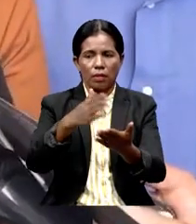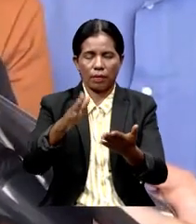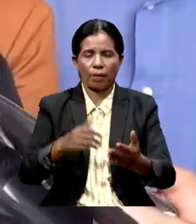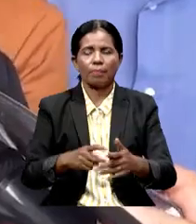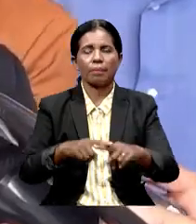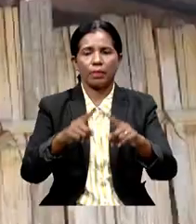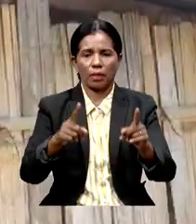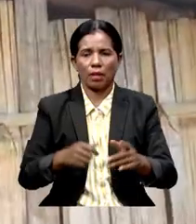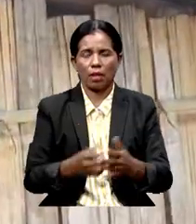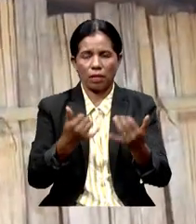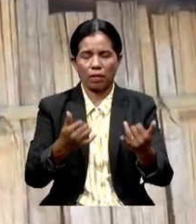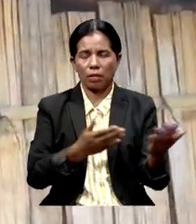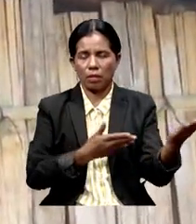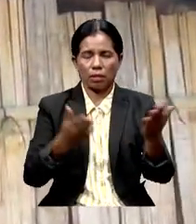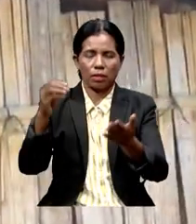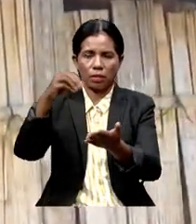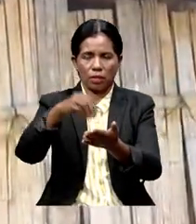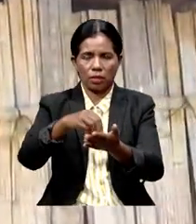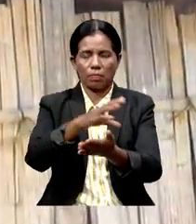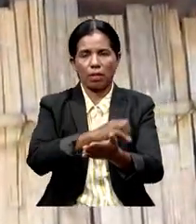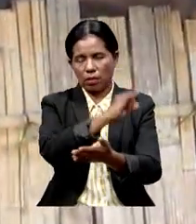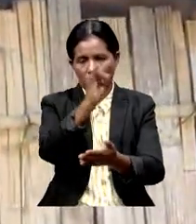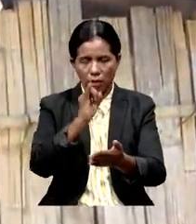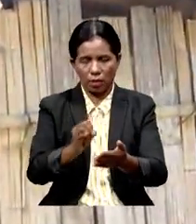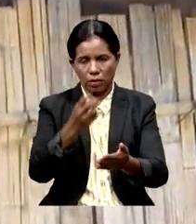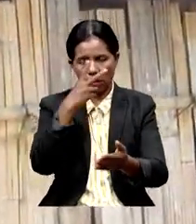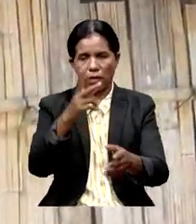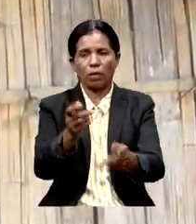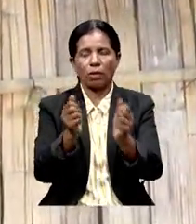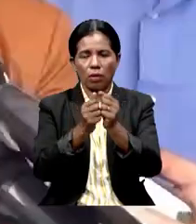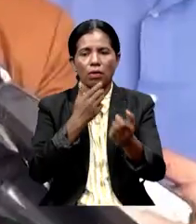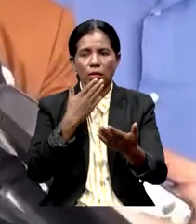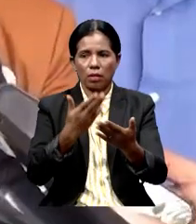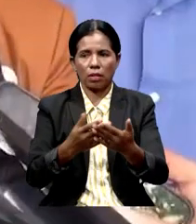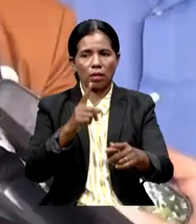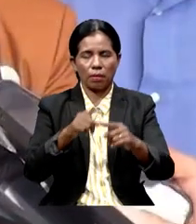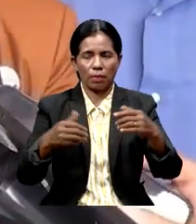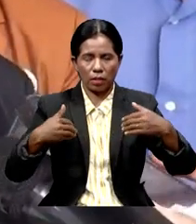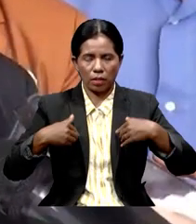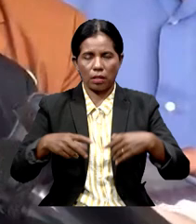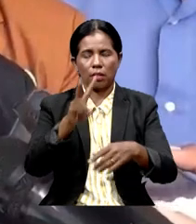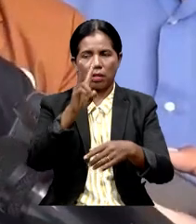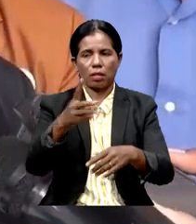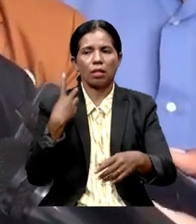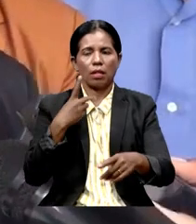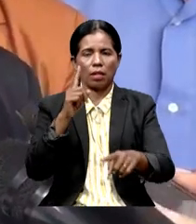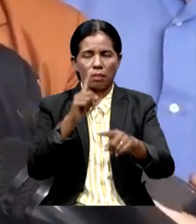Neve agora estamos na fase de reverificar até a realidade para nível de dupla, nível de minha